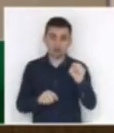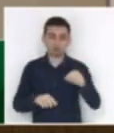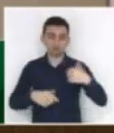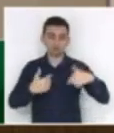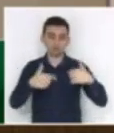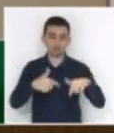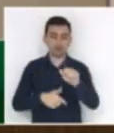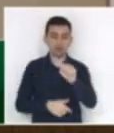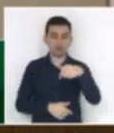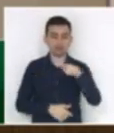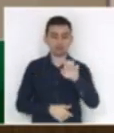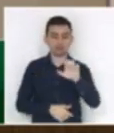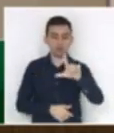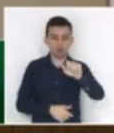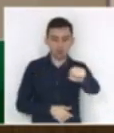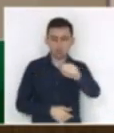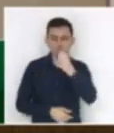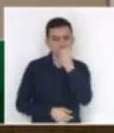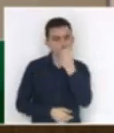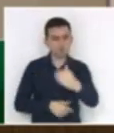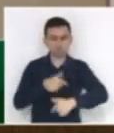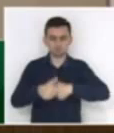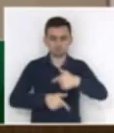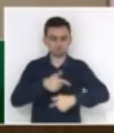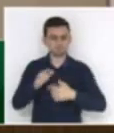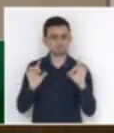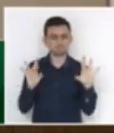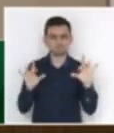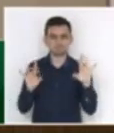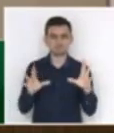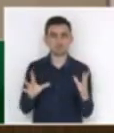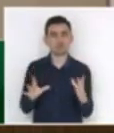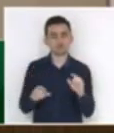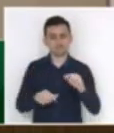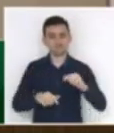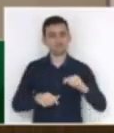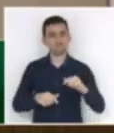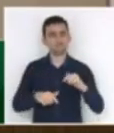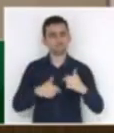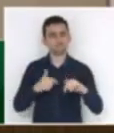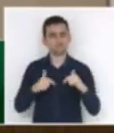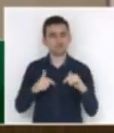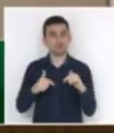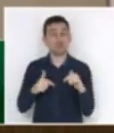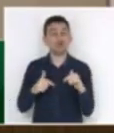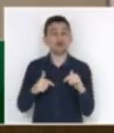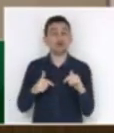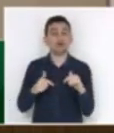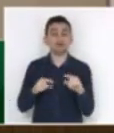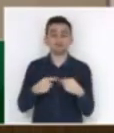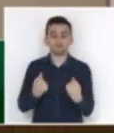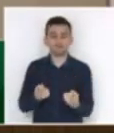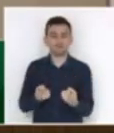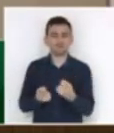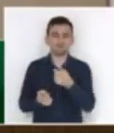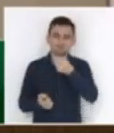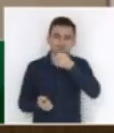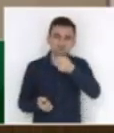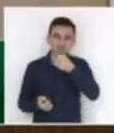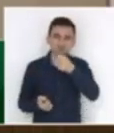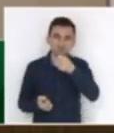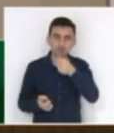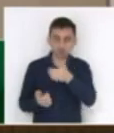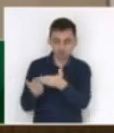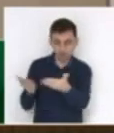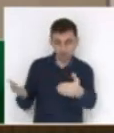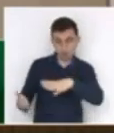Felipe. É um belíssimo trabalho que eles elaboraram e realmente os depoimentos dessas corajosas